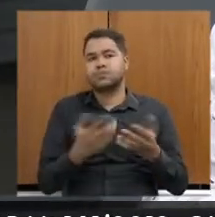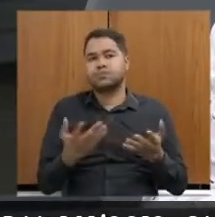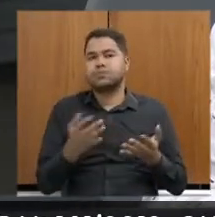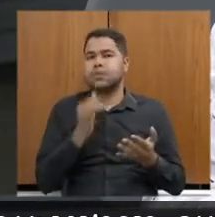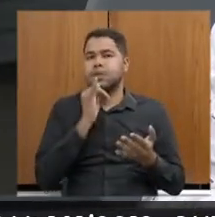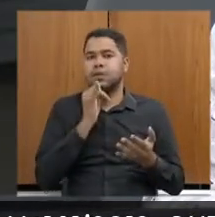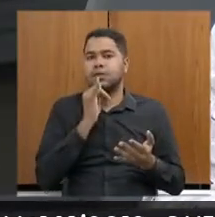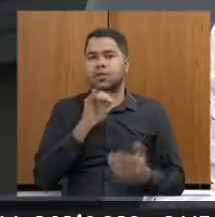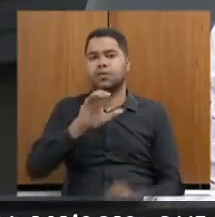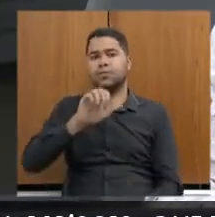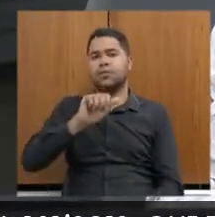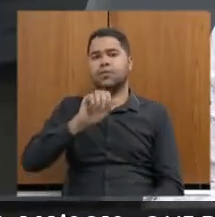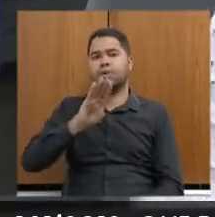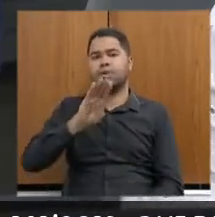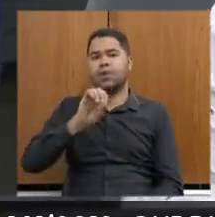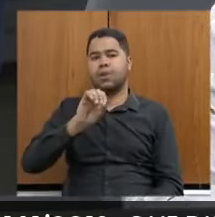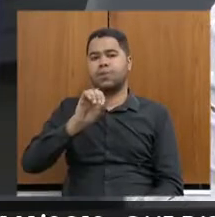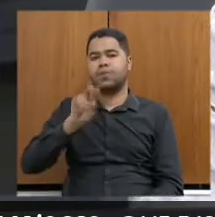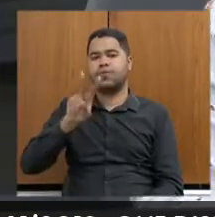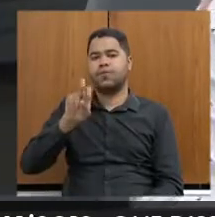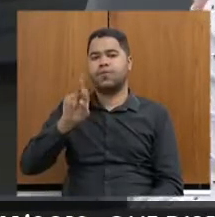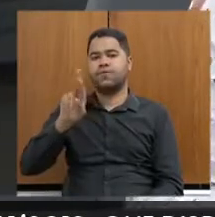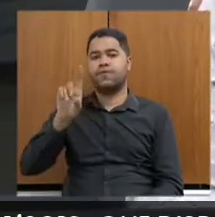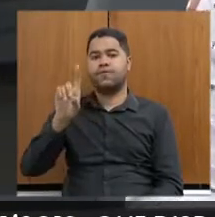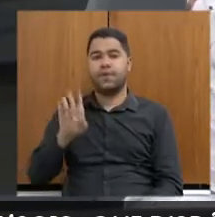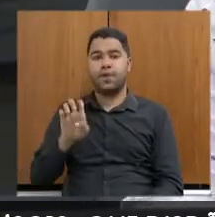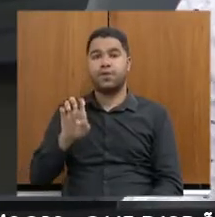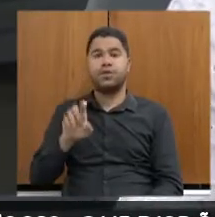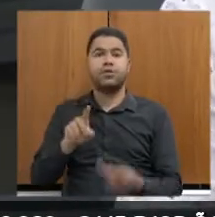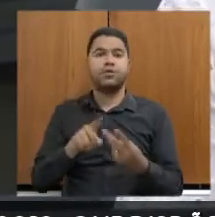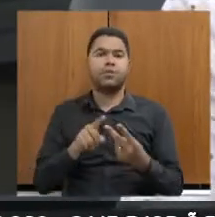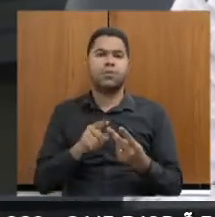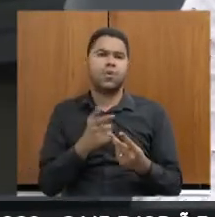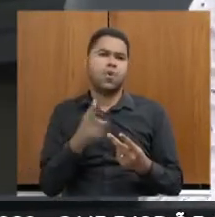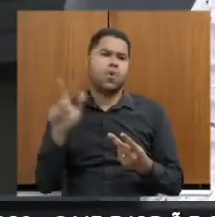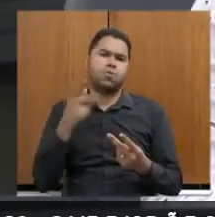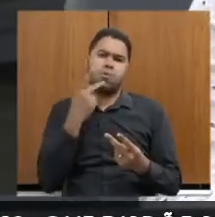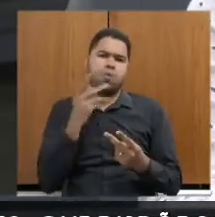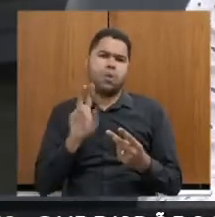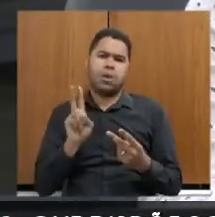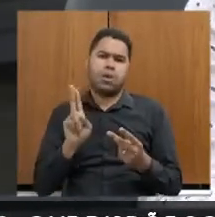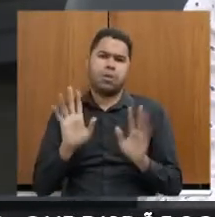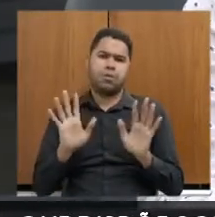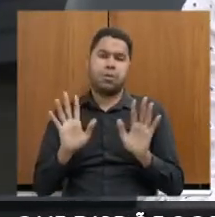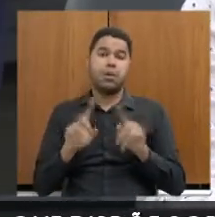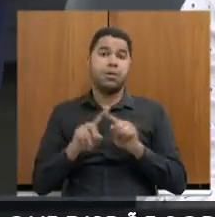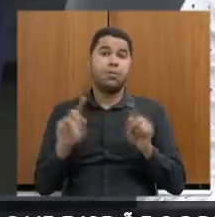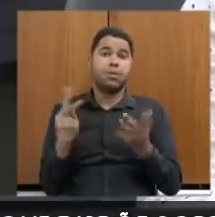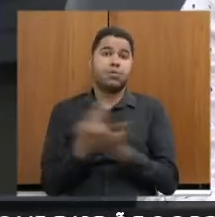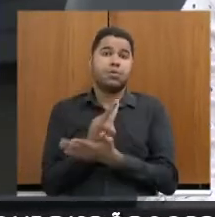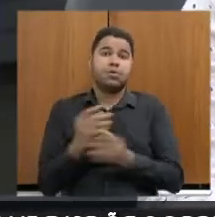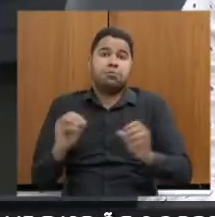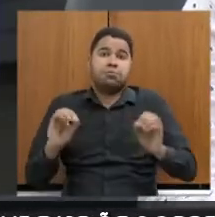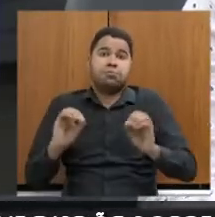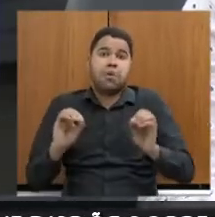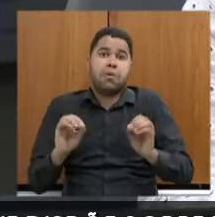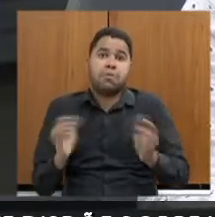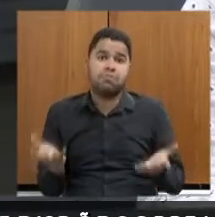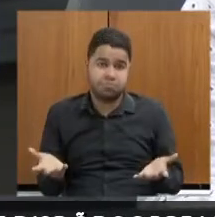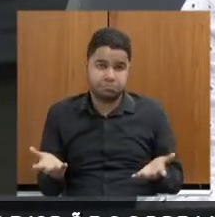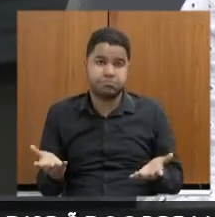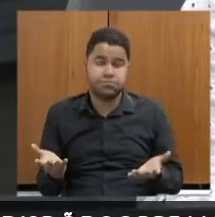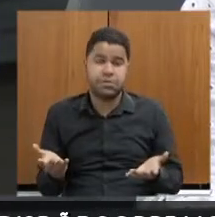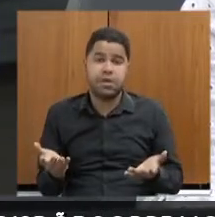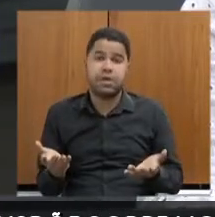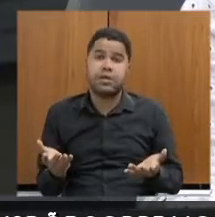de um exemplo Cabo Verde quiser os fios e exemplo de outros que não vou citar nomes mas que não aconteceu quase nada então